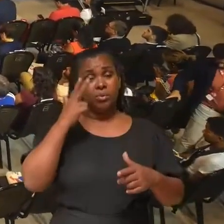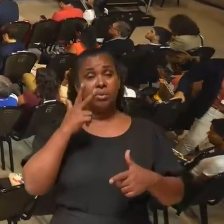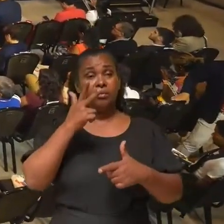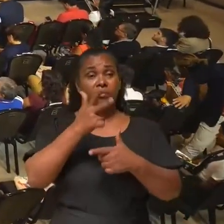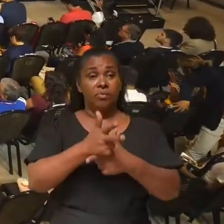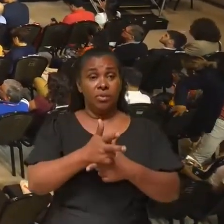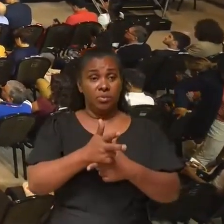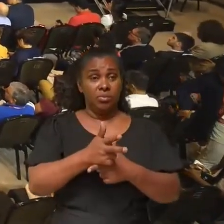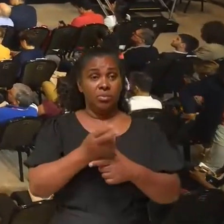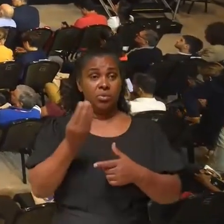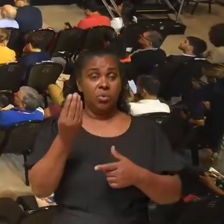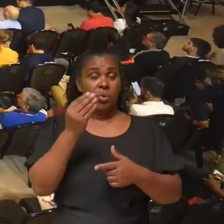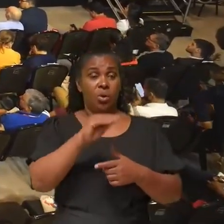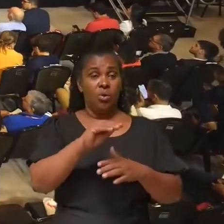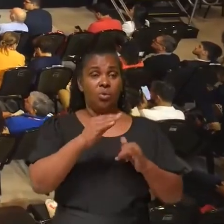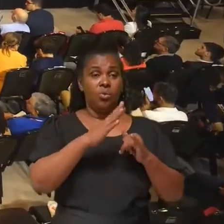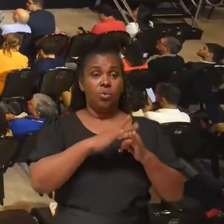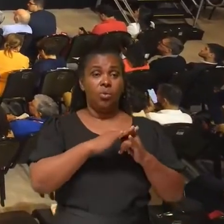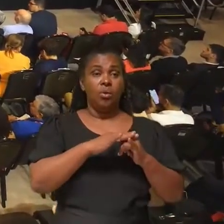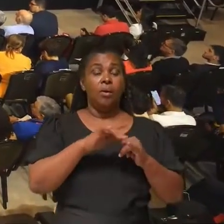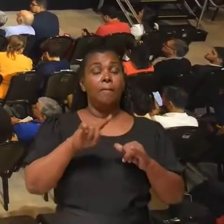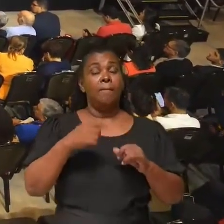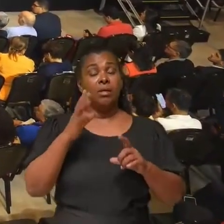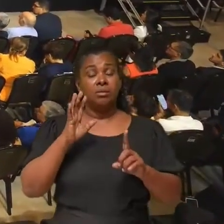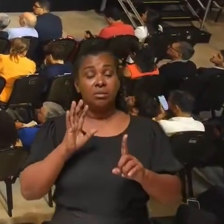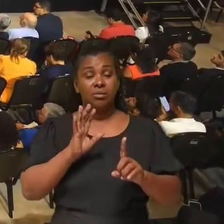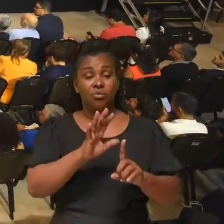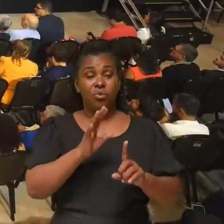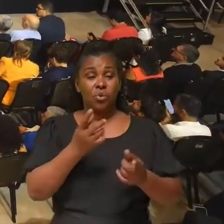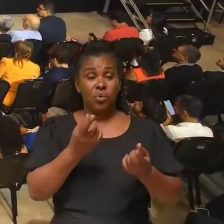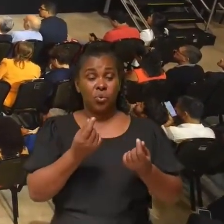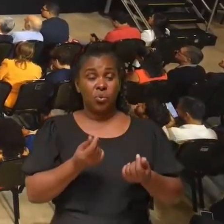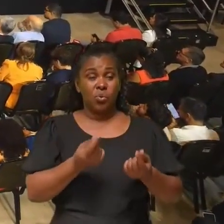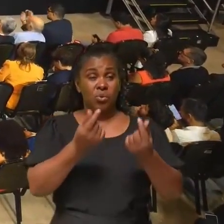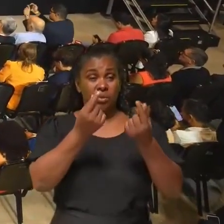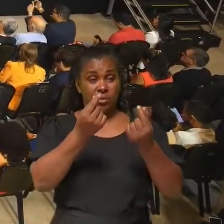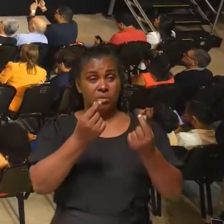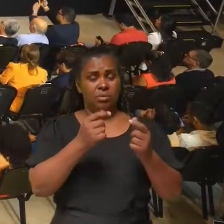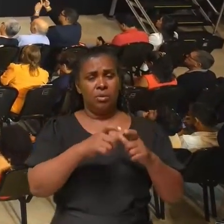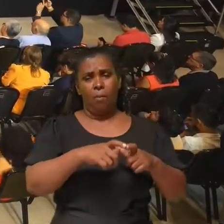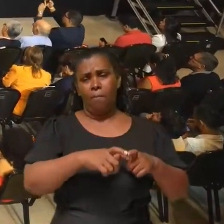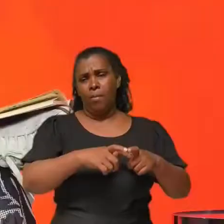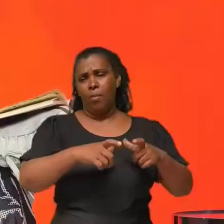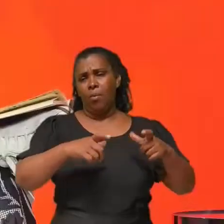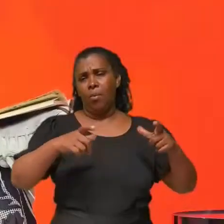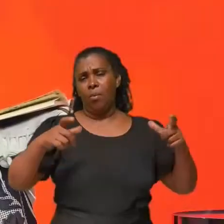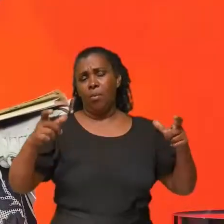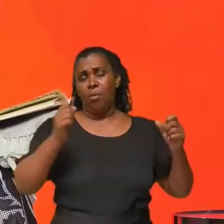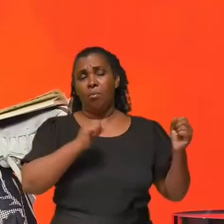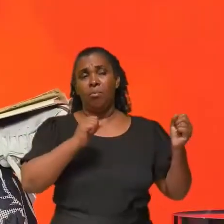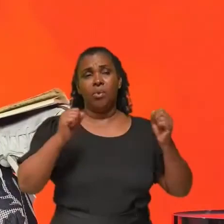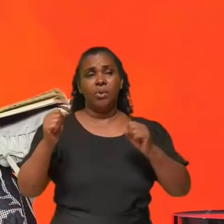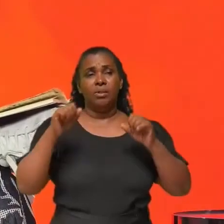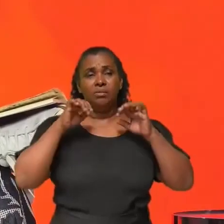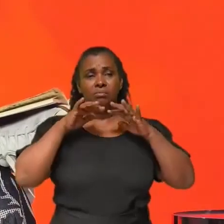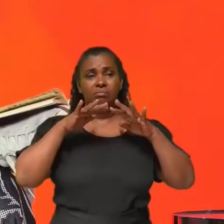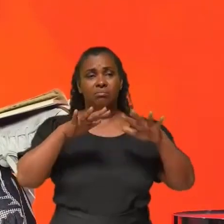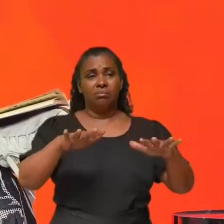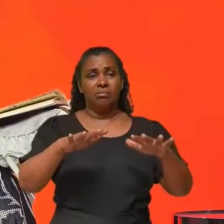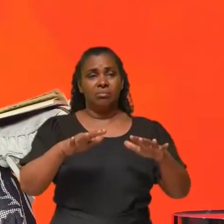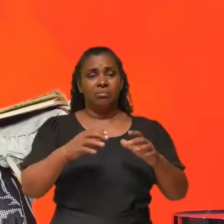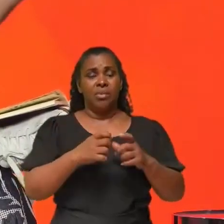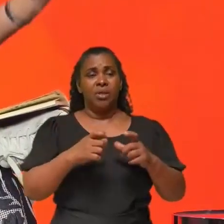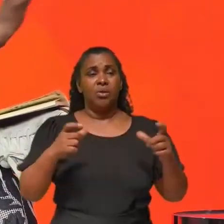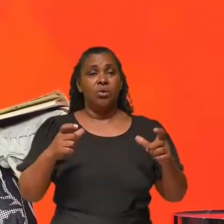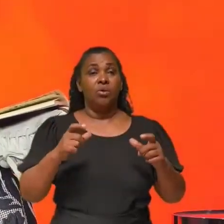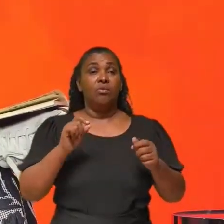nessa forma de comunicar, você tem uma amplificação, um poder de massificação muito maior. Fazer um gabinete do ódio, como o